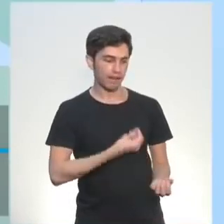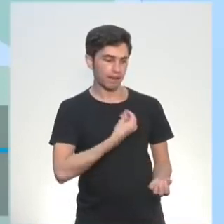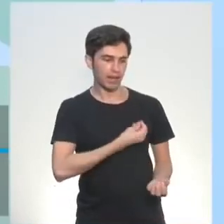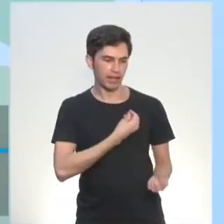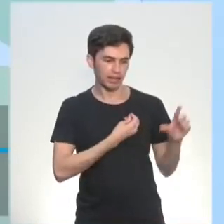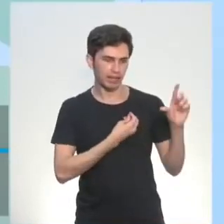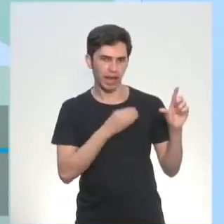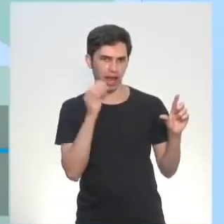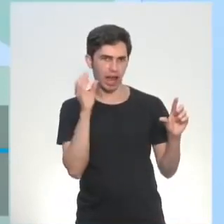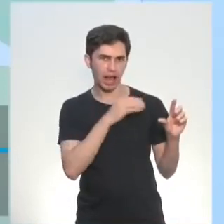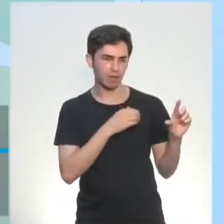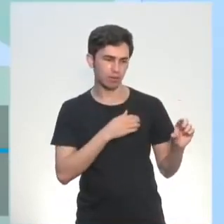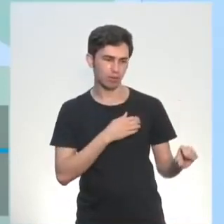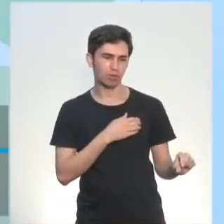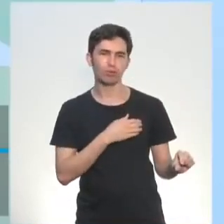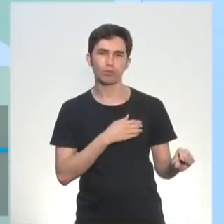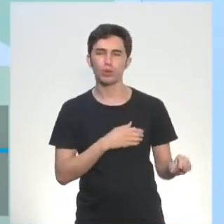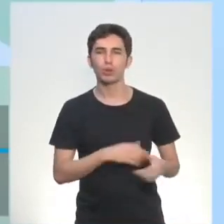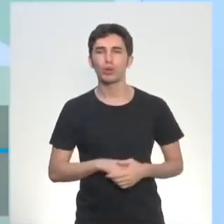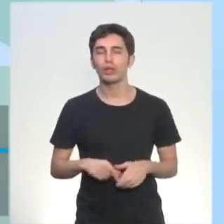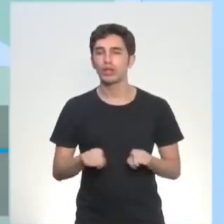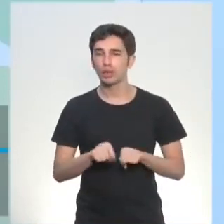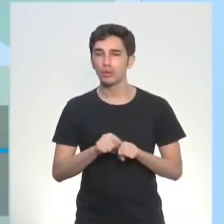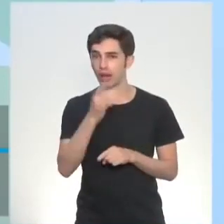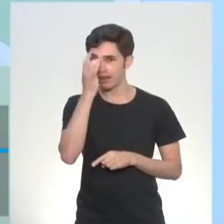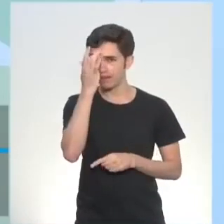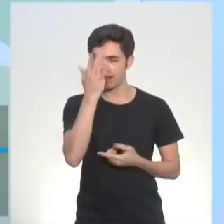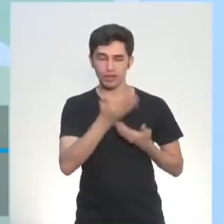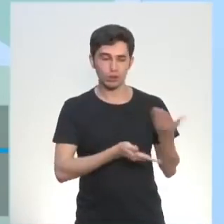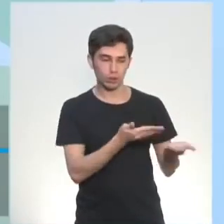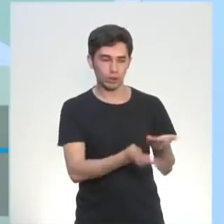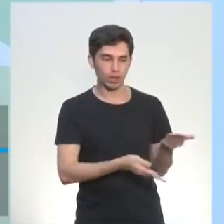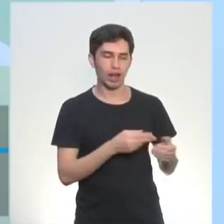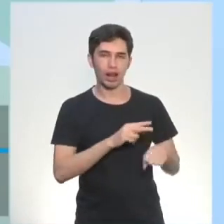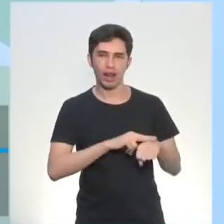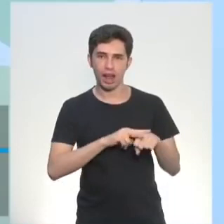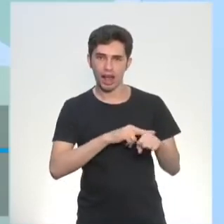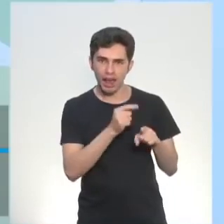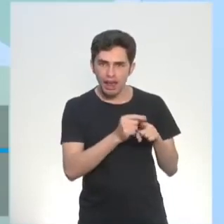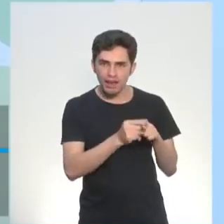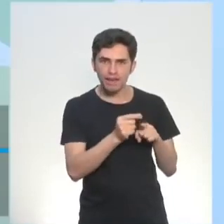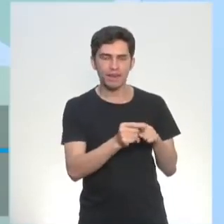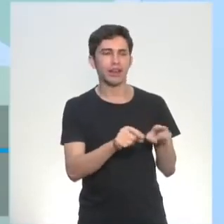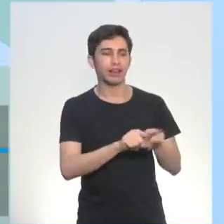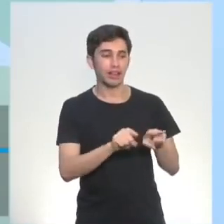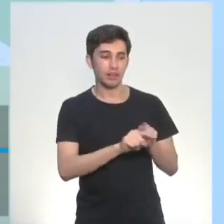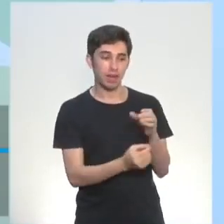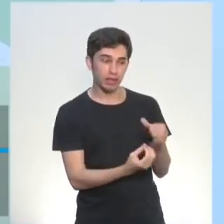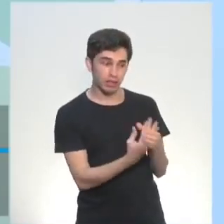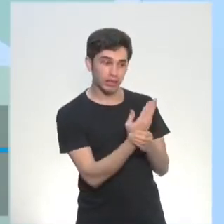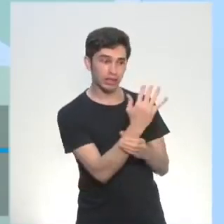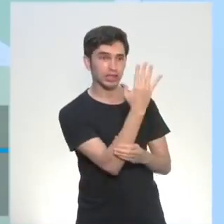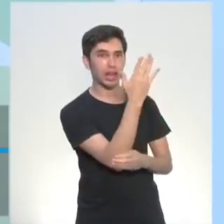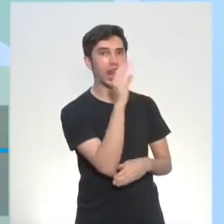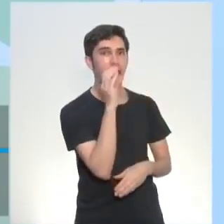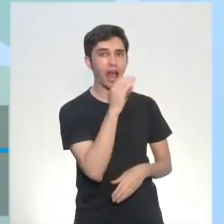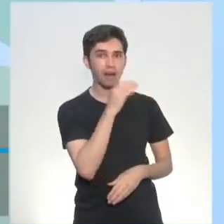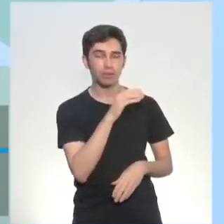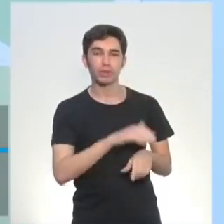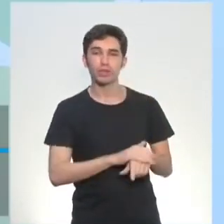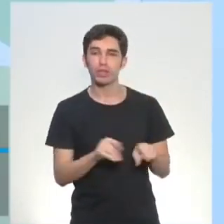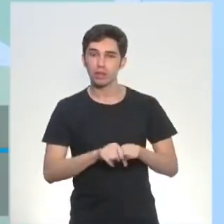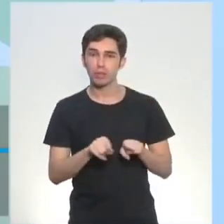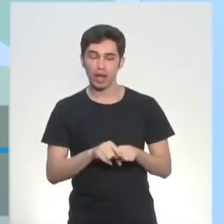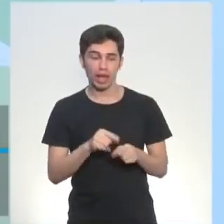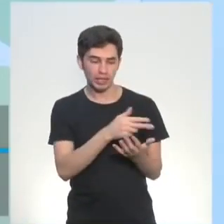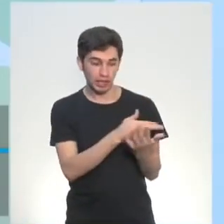né? É fácil de cultivar as ervilhas, fácil cultivo, né? Crescimento rápido, por conta das características que se